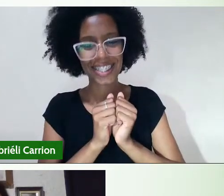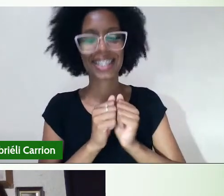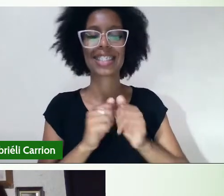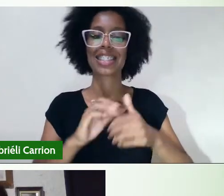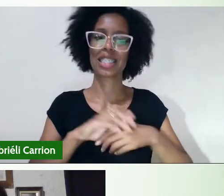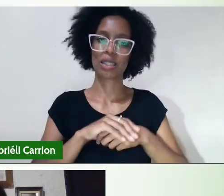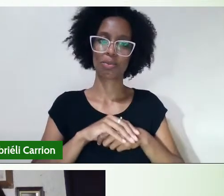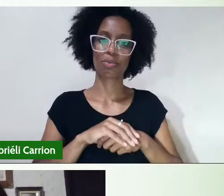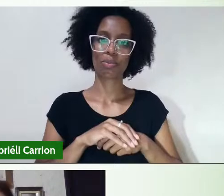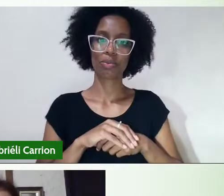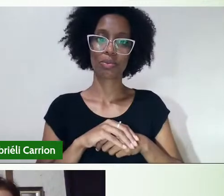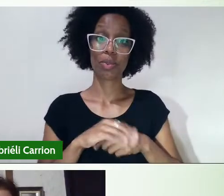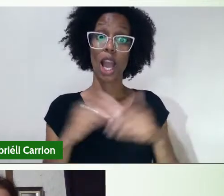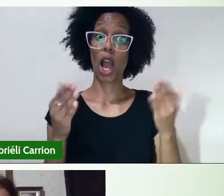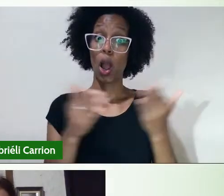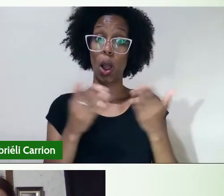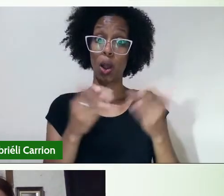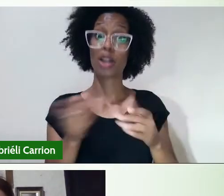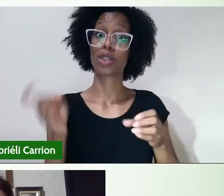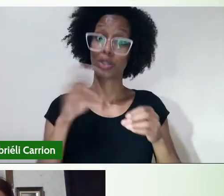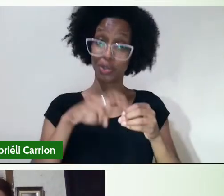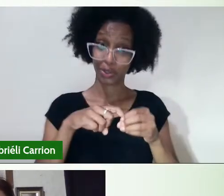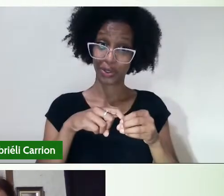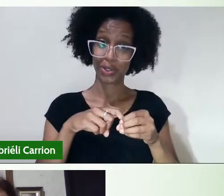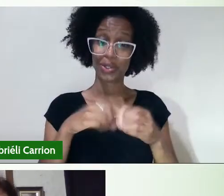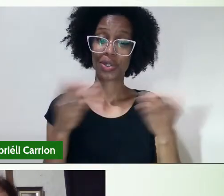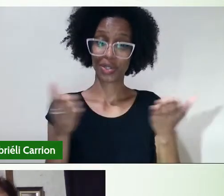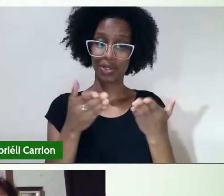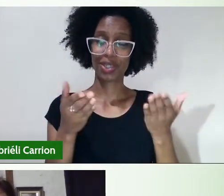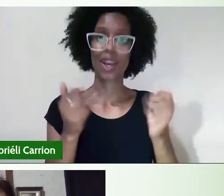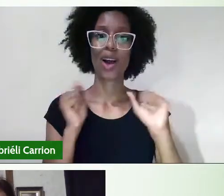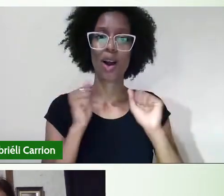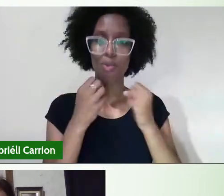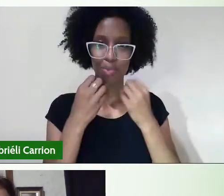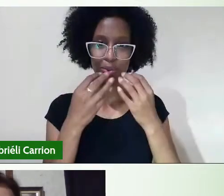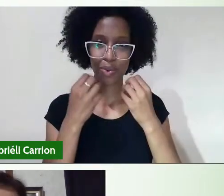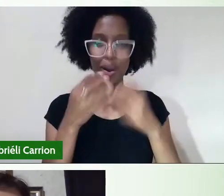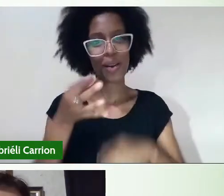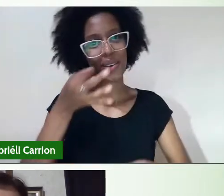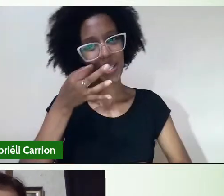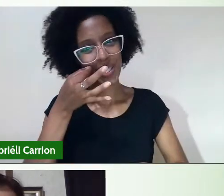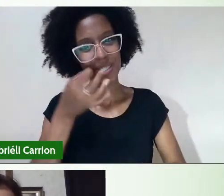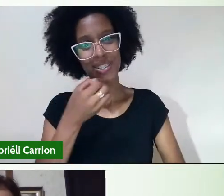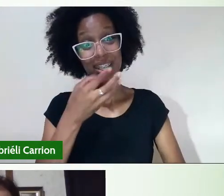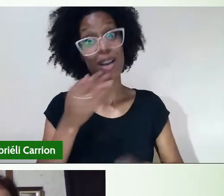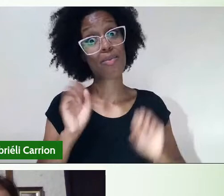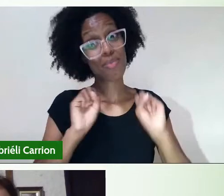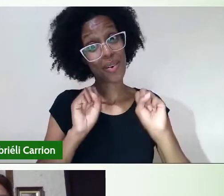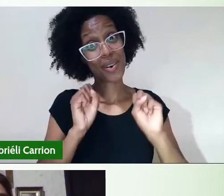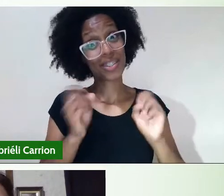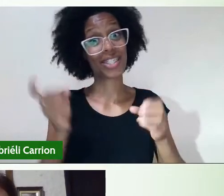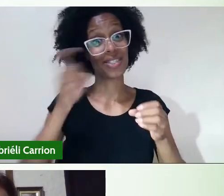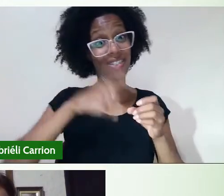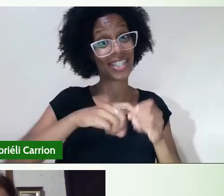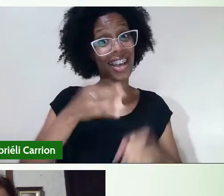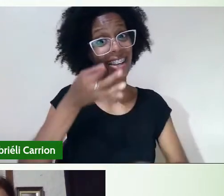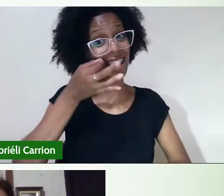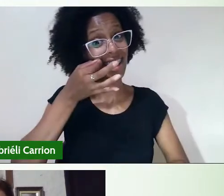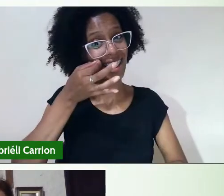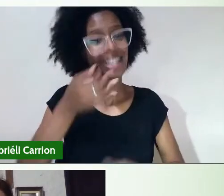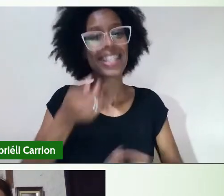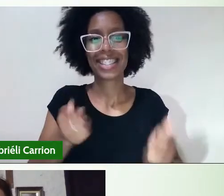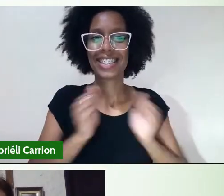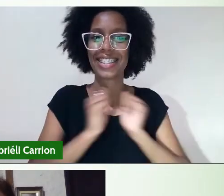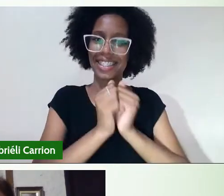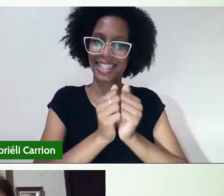agora que já podemos voltar, graças a Deus, a presencialidade, quem sabe presencialmente, fisicamente, a senhora